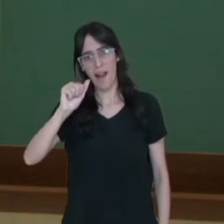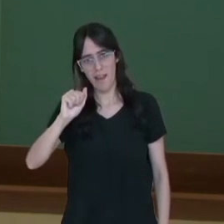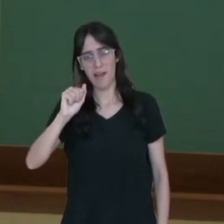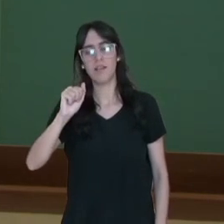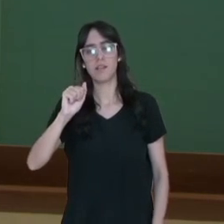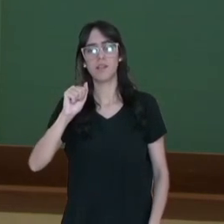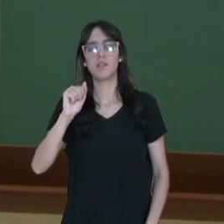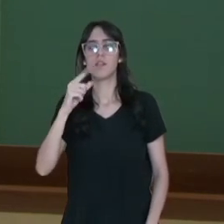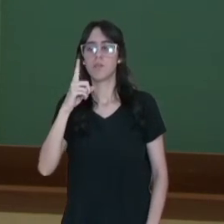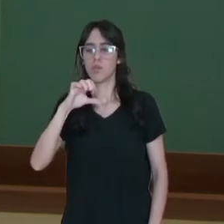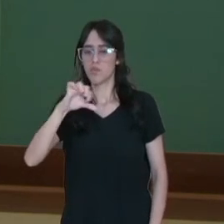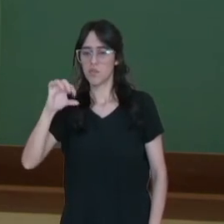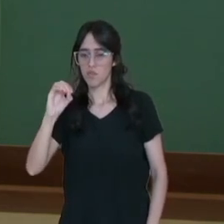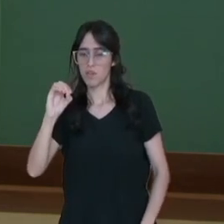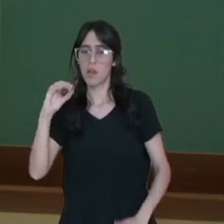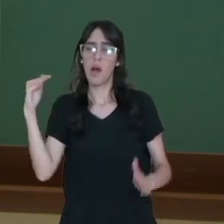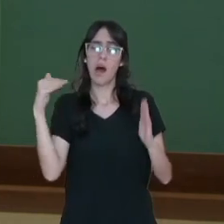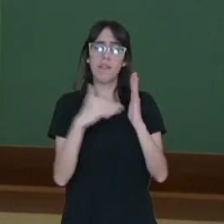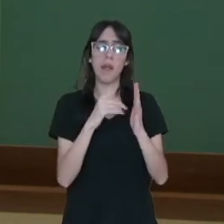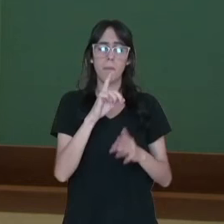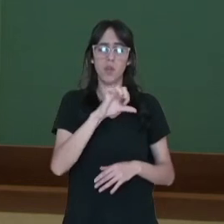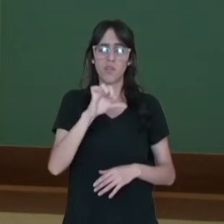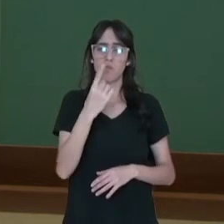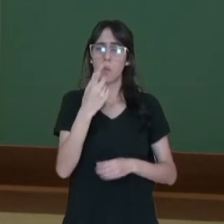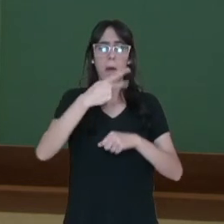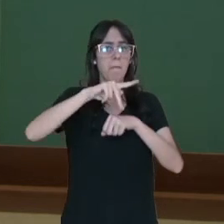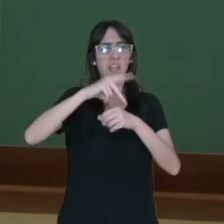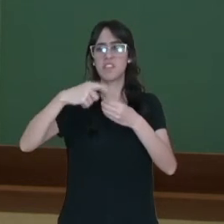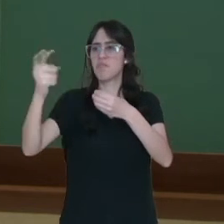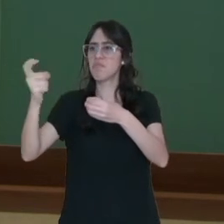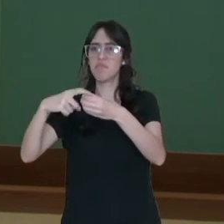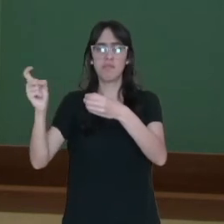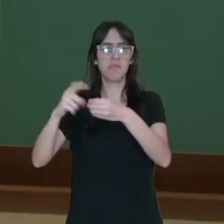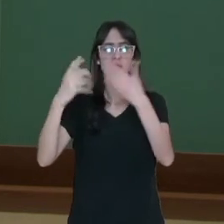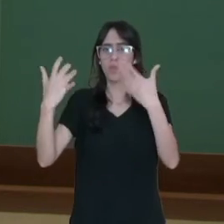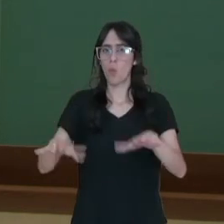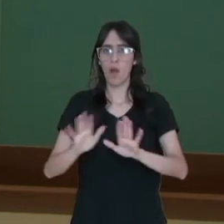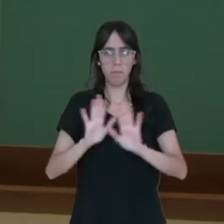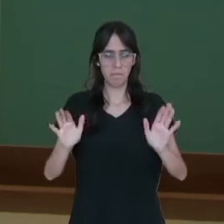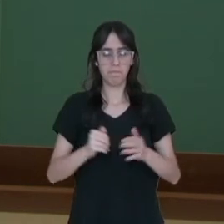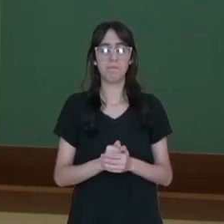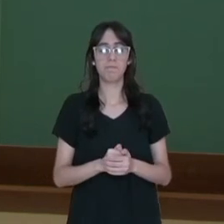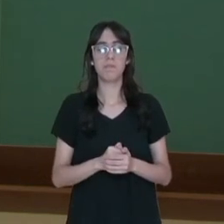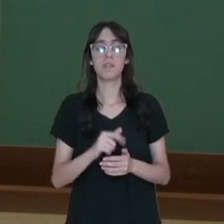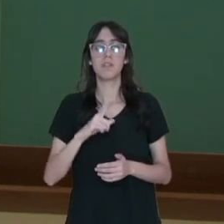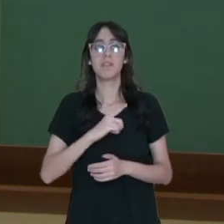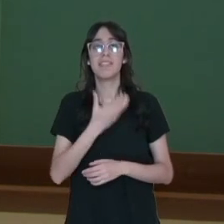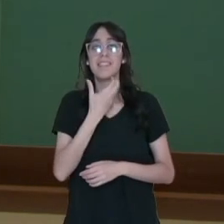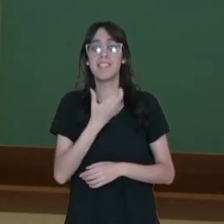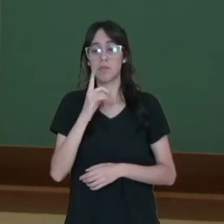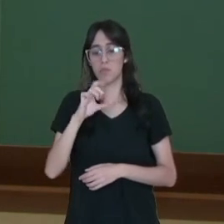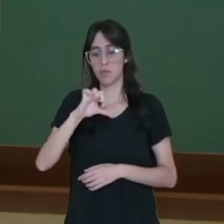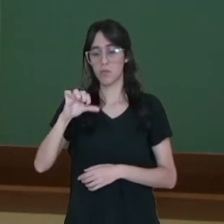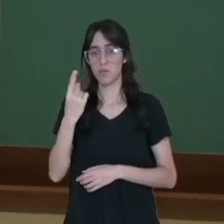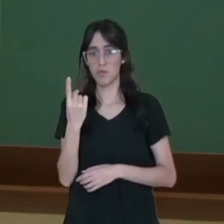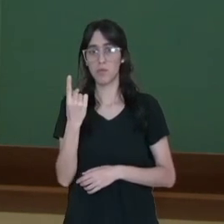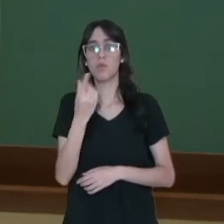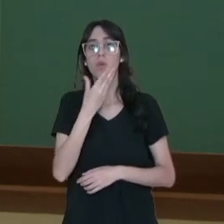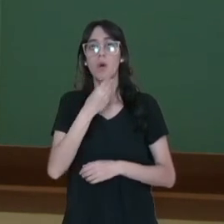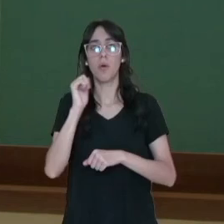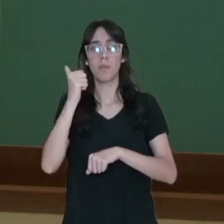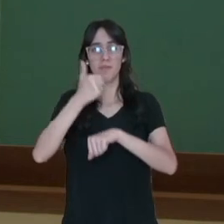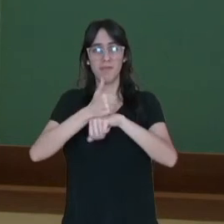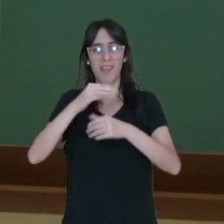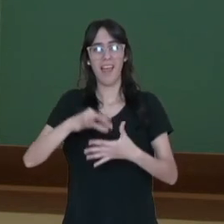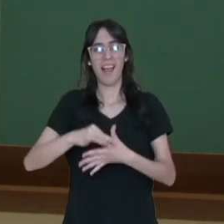de 1991. No dia 8 de dezembro de 1991, Boris Yeltsin, o líder da